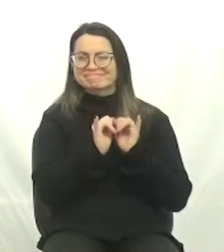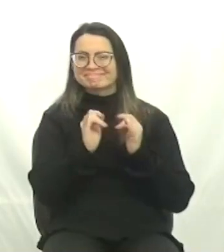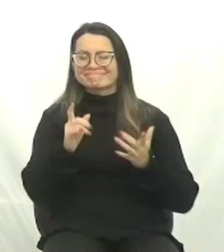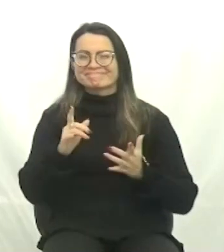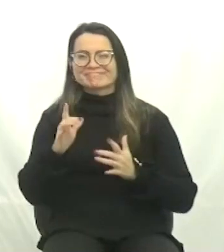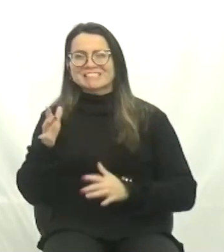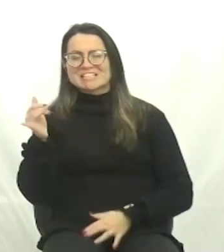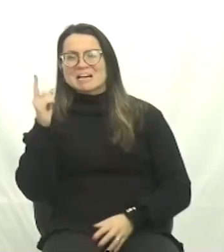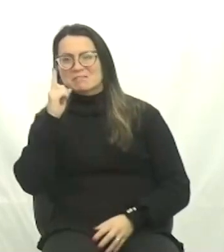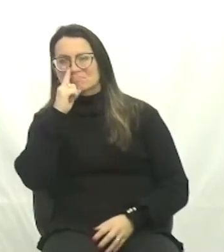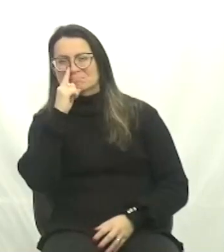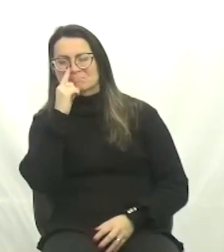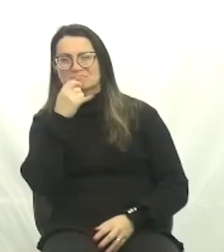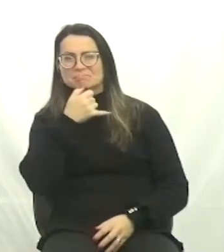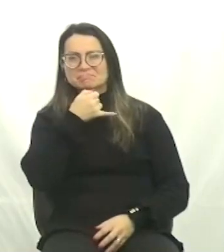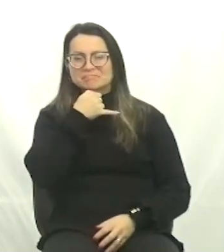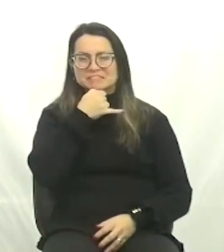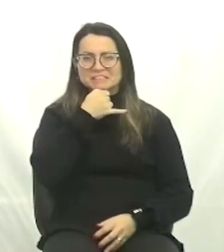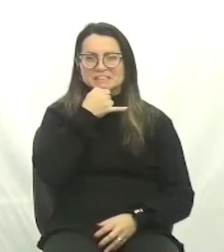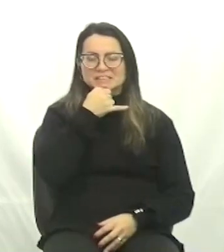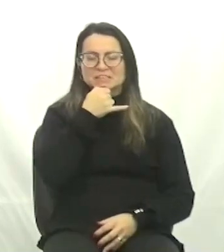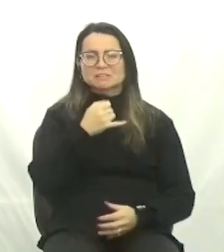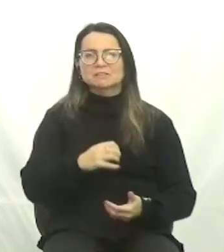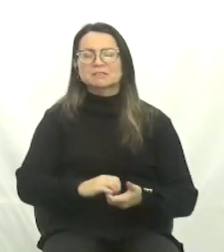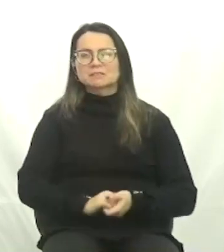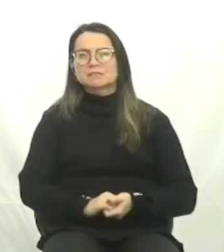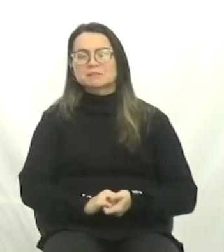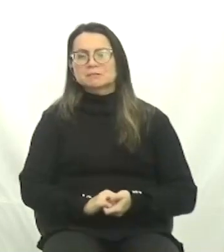aproveitaram, mas a injustiça livra da morte.